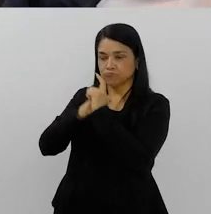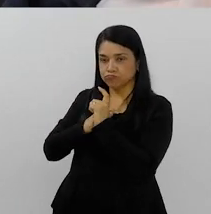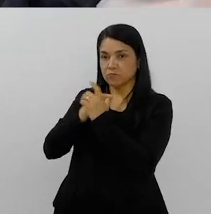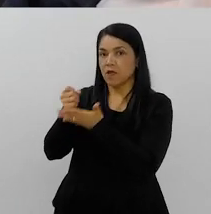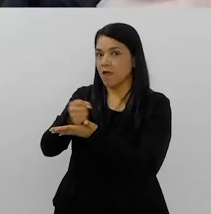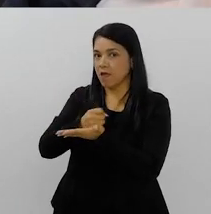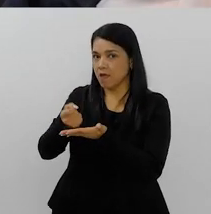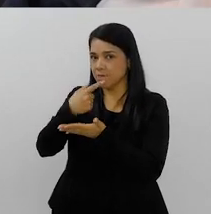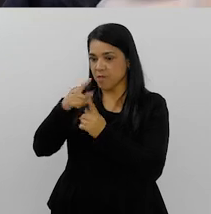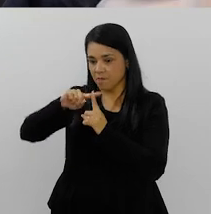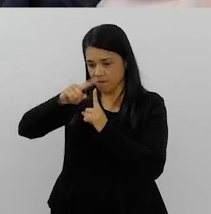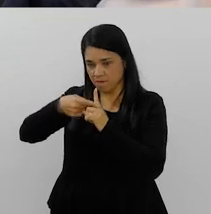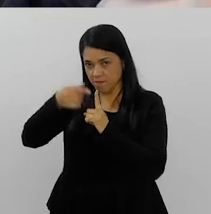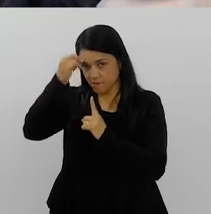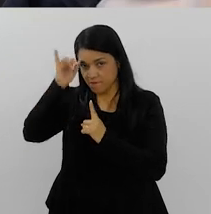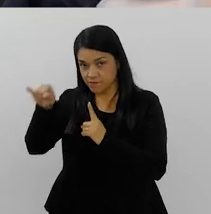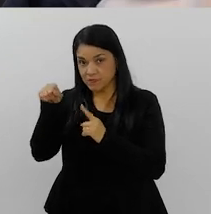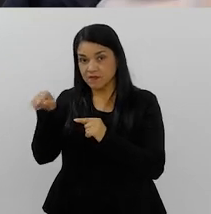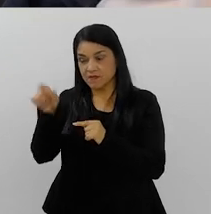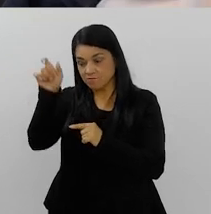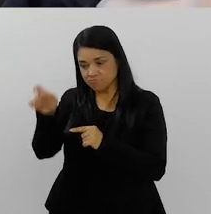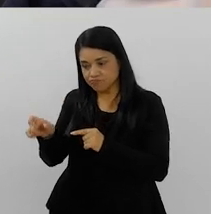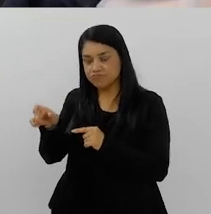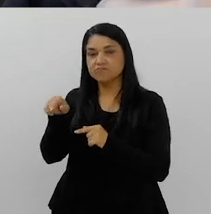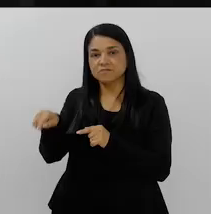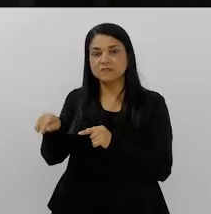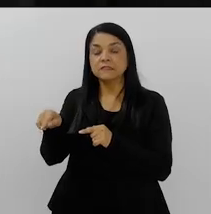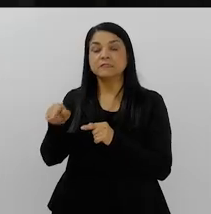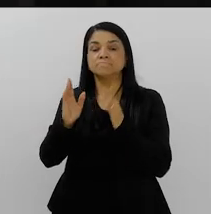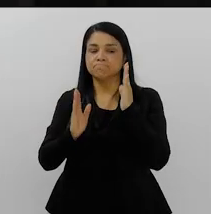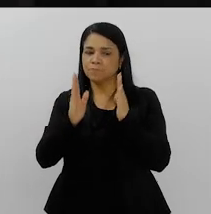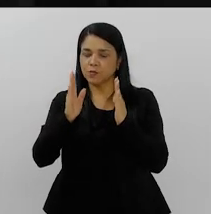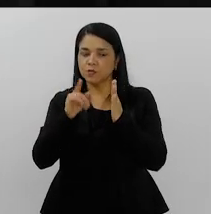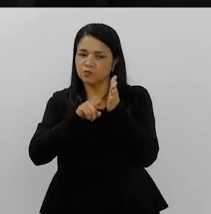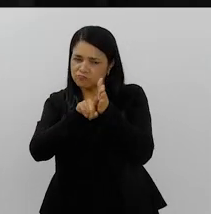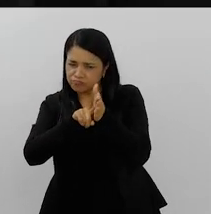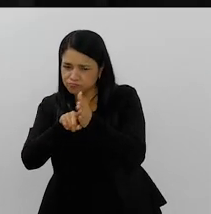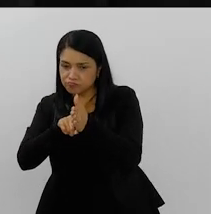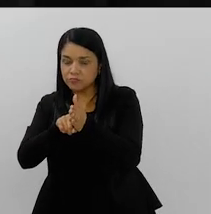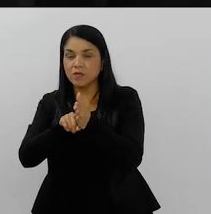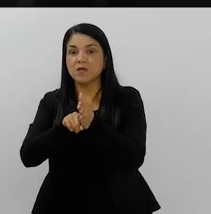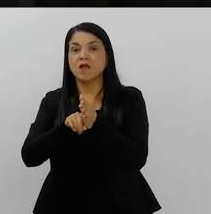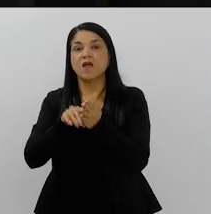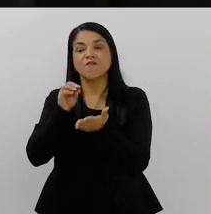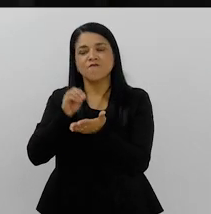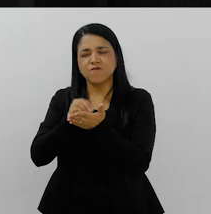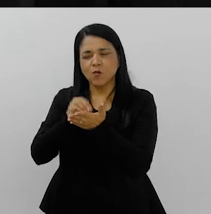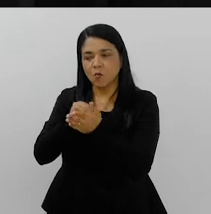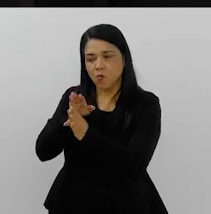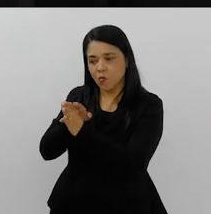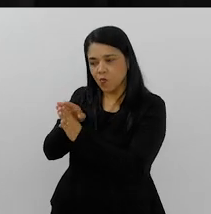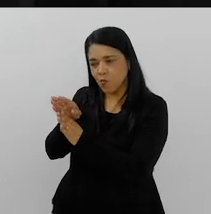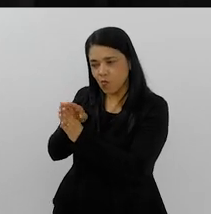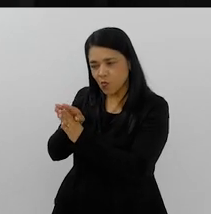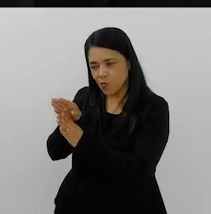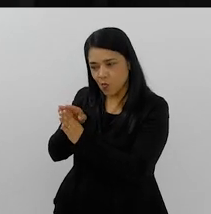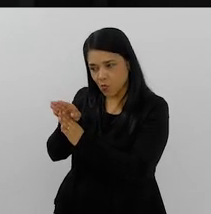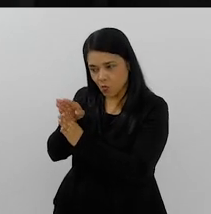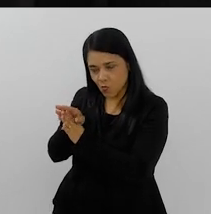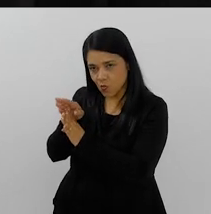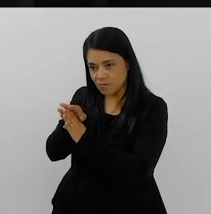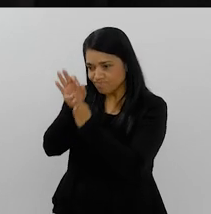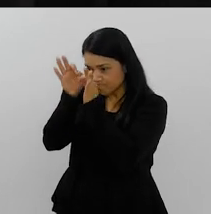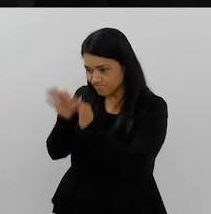corretíssima né ainda que ela ainda estivesse na fase de investigação mas faltou alertá-la de uma maneira muito